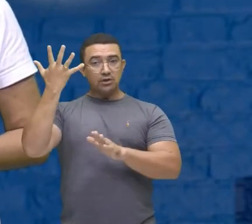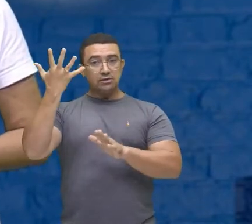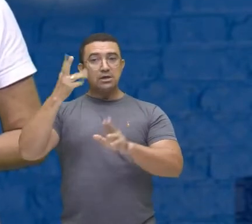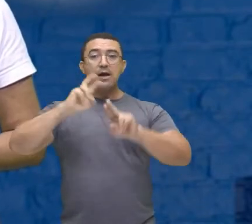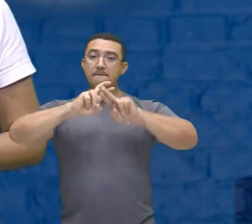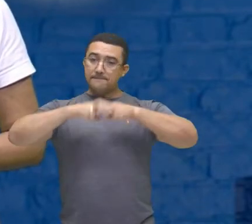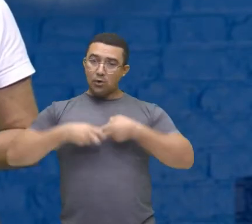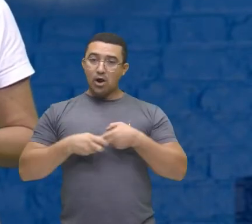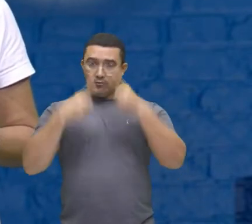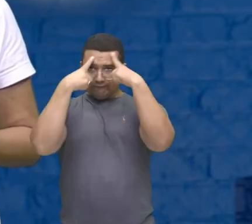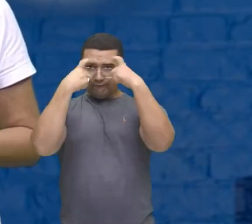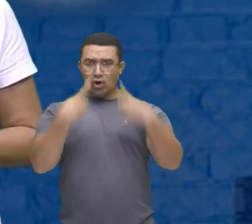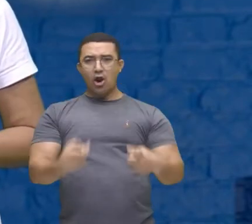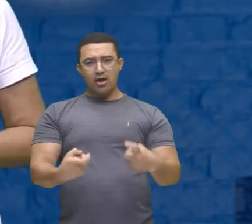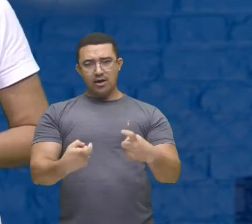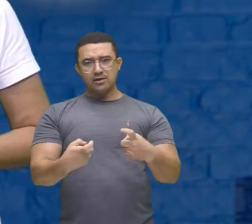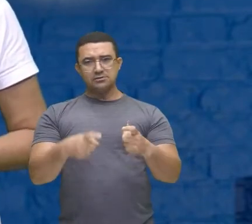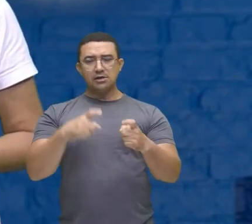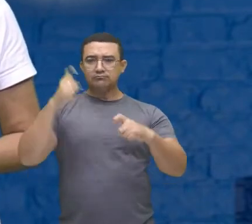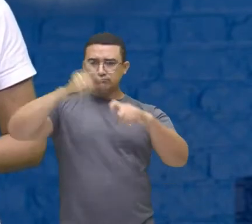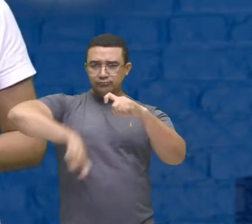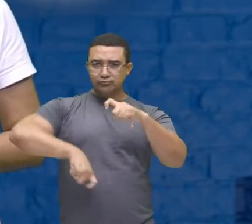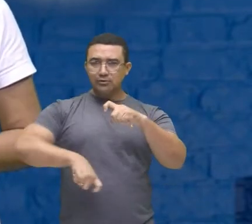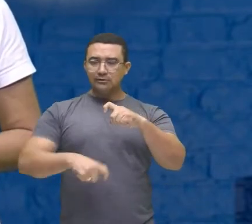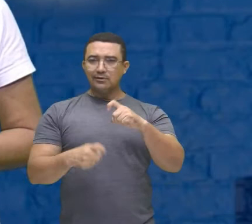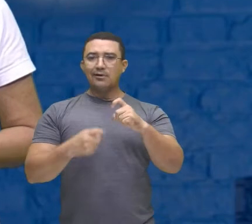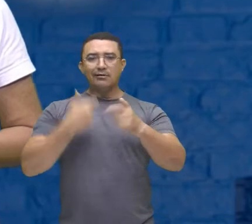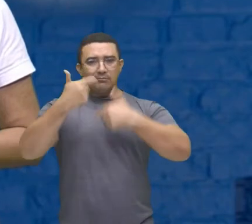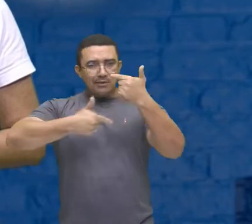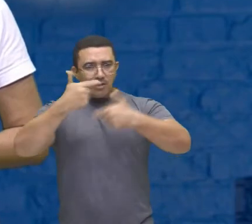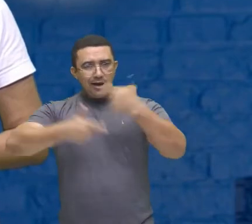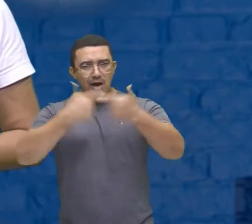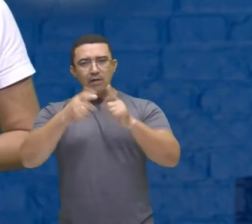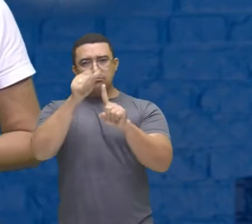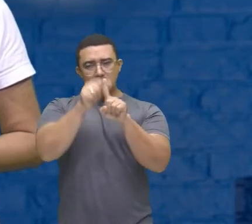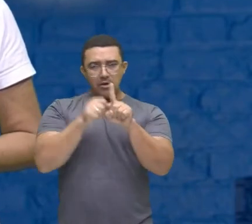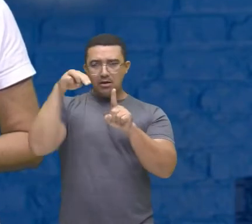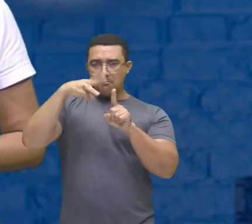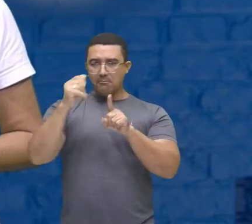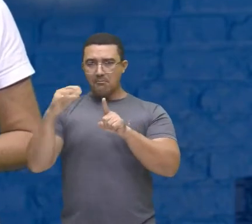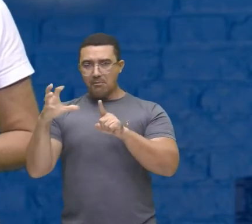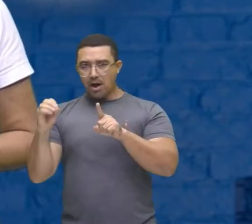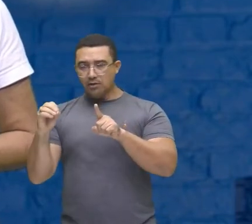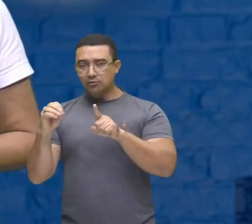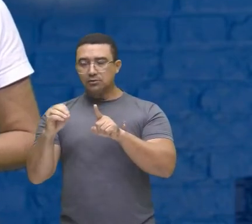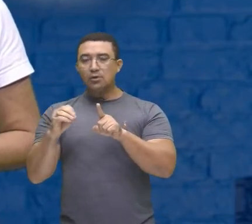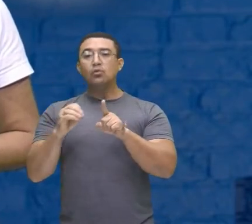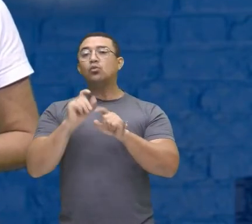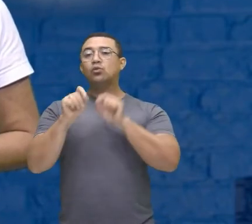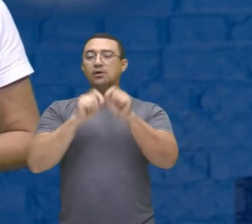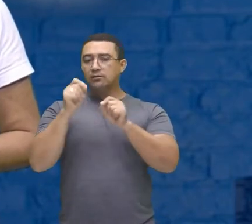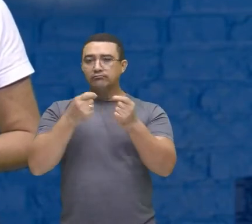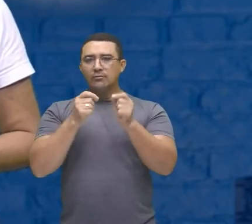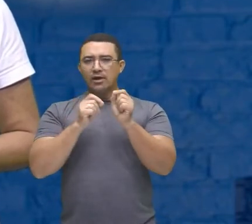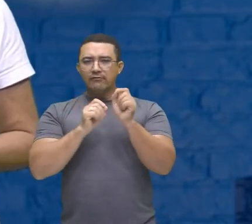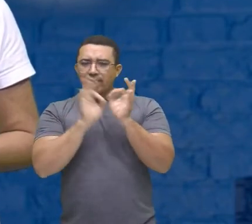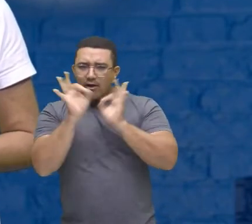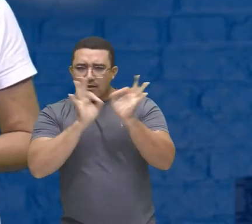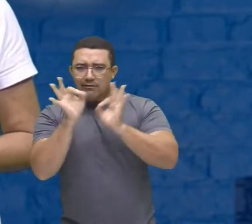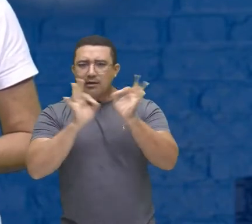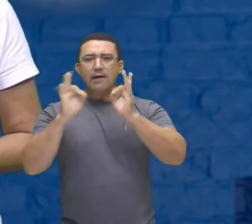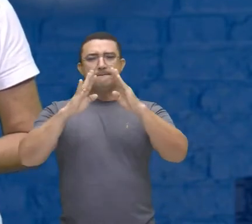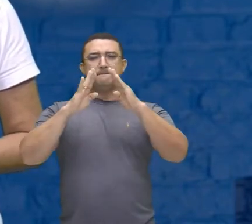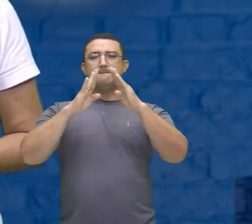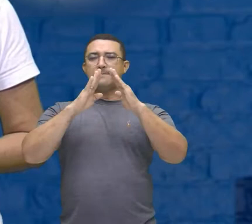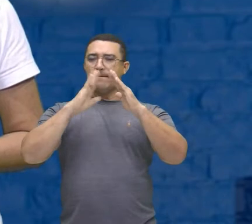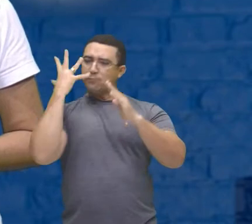violência sexual. E é isso que nós estamos trabalhando durante todo o mês de maio, aqui na campanha Faça Bonito na Escola. Por isso que é importante ter informação